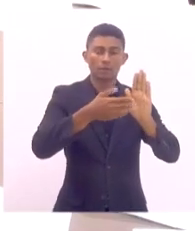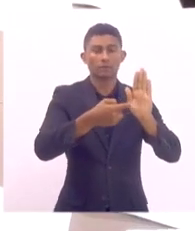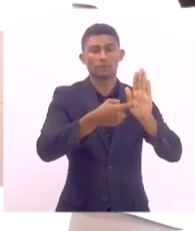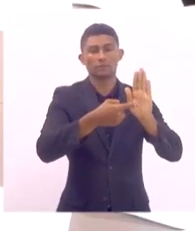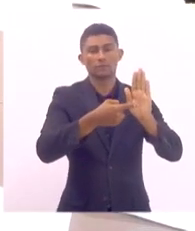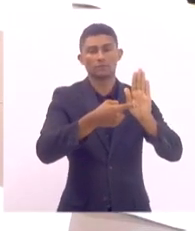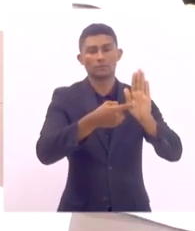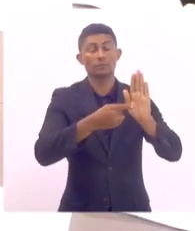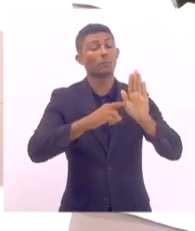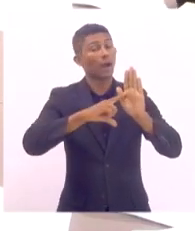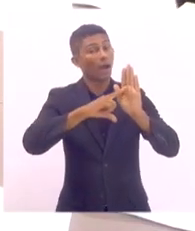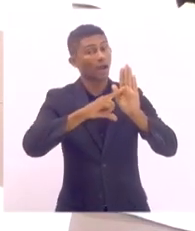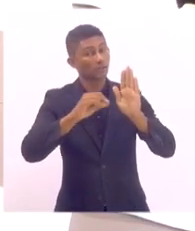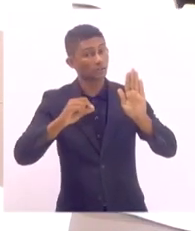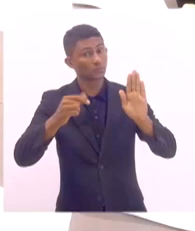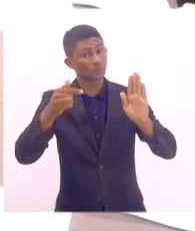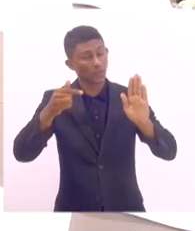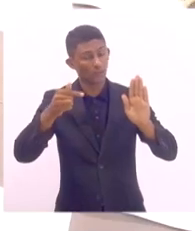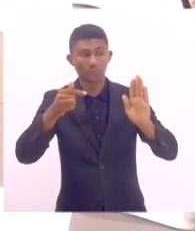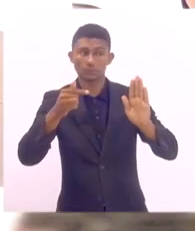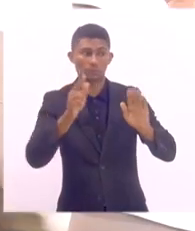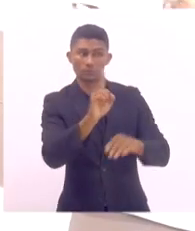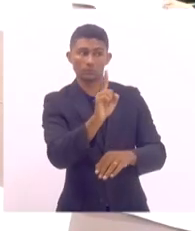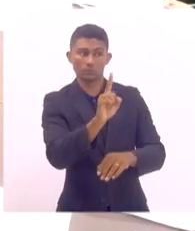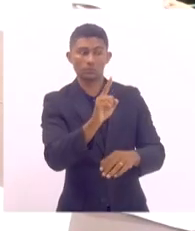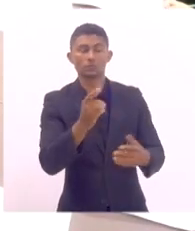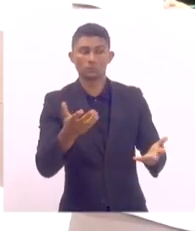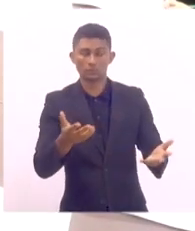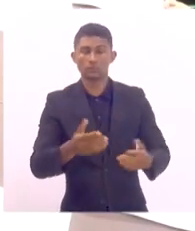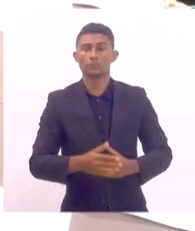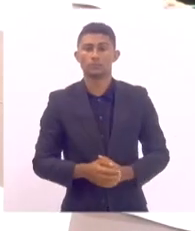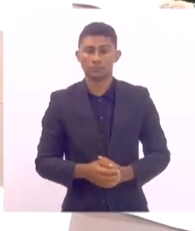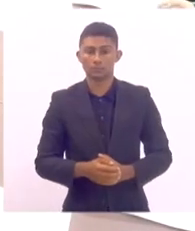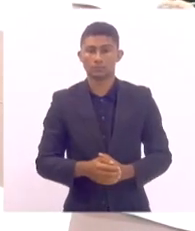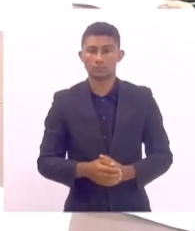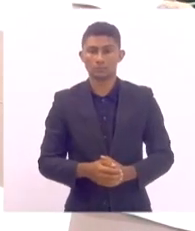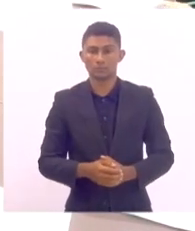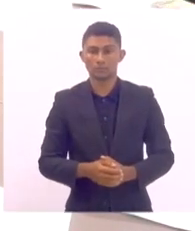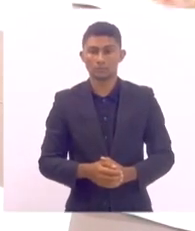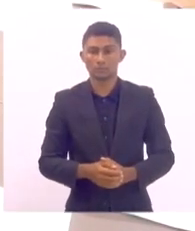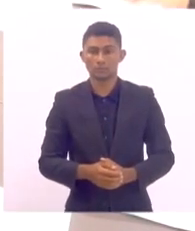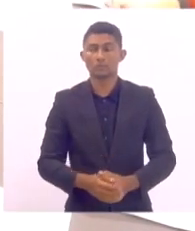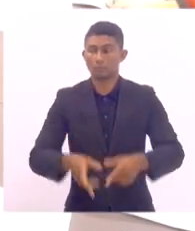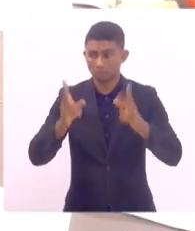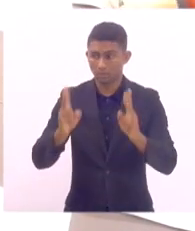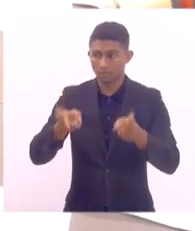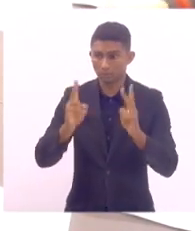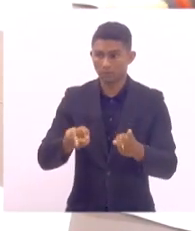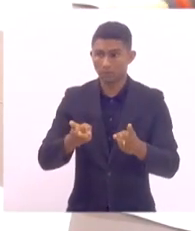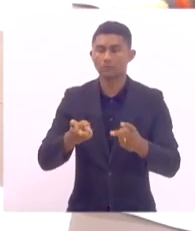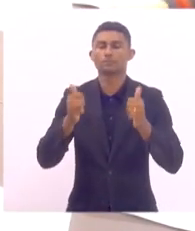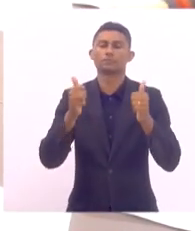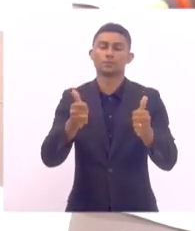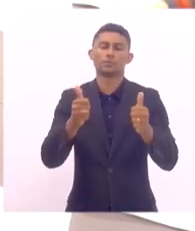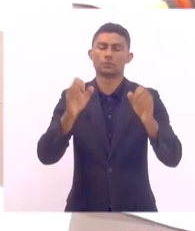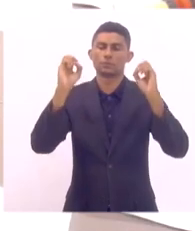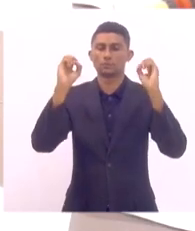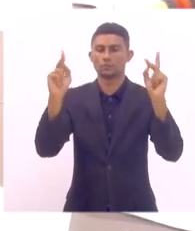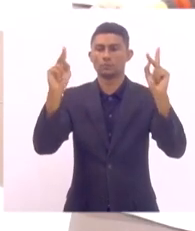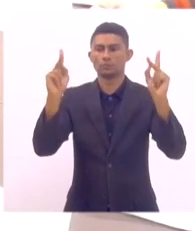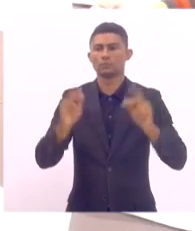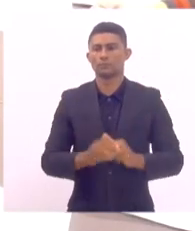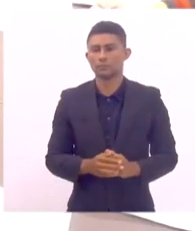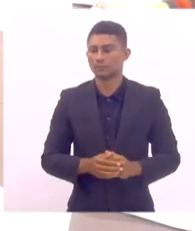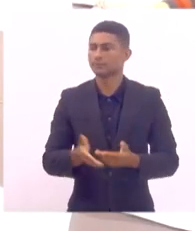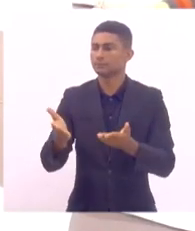Exceto o artigo 7º. Tá. Mantém. Tem que ser... Mantém com destaque. Mantém, isso. Ok.